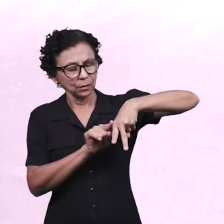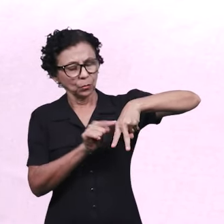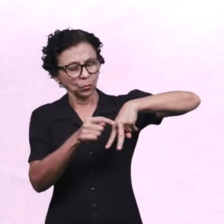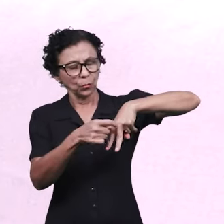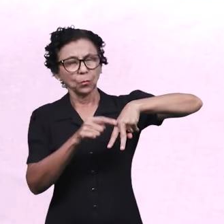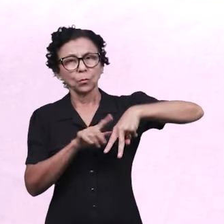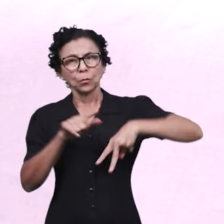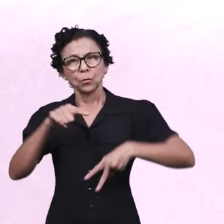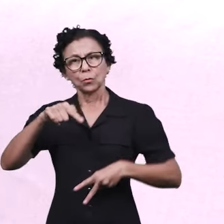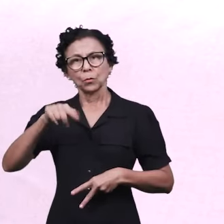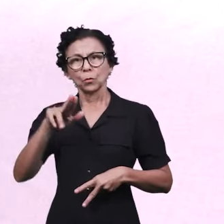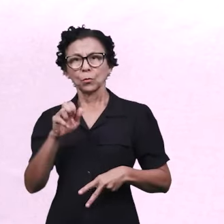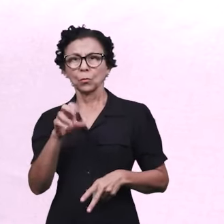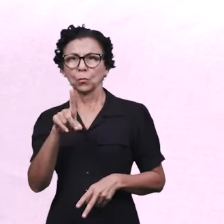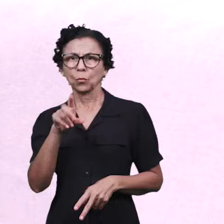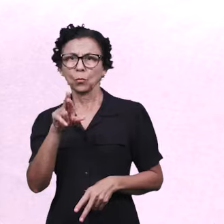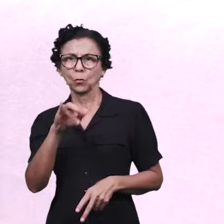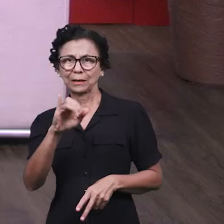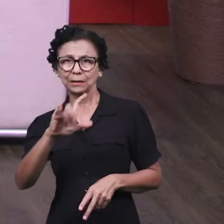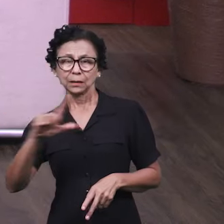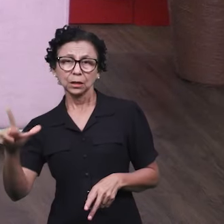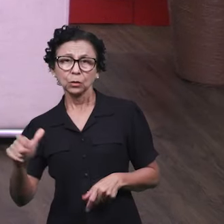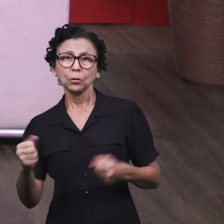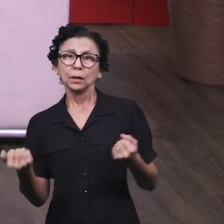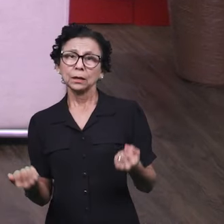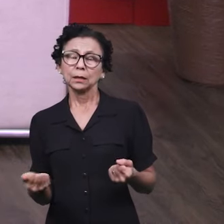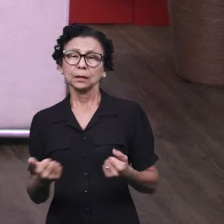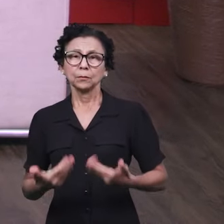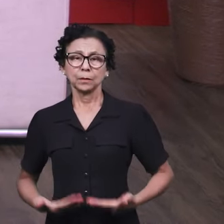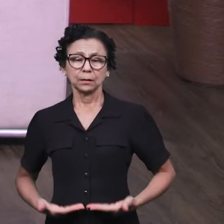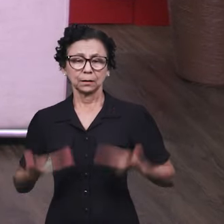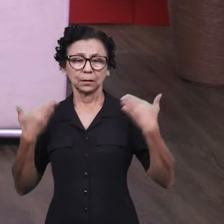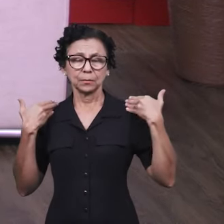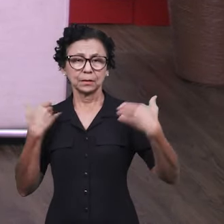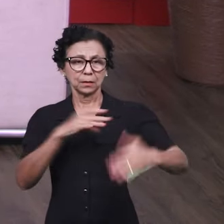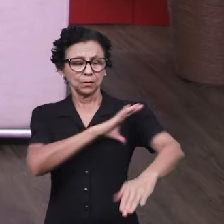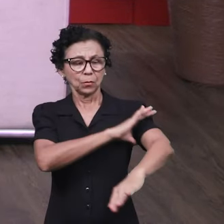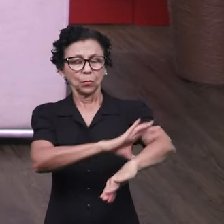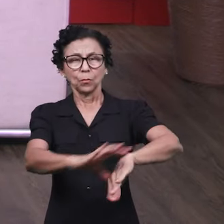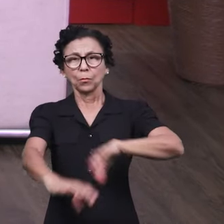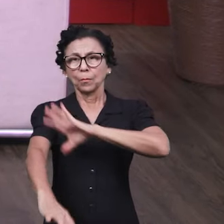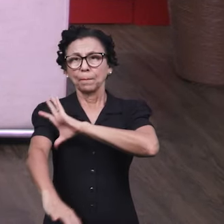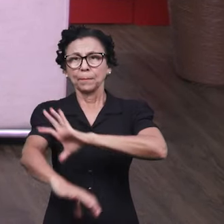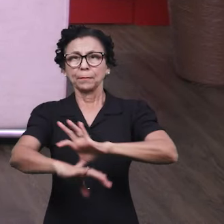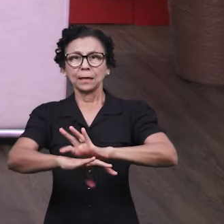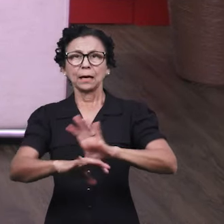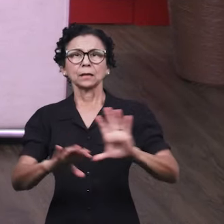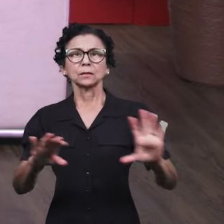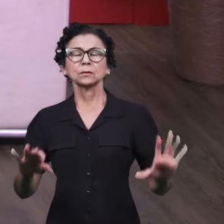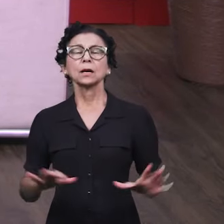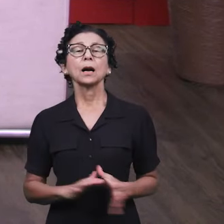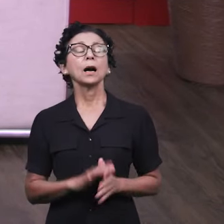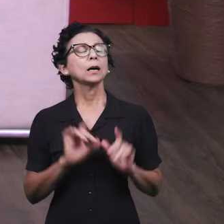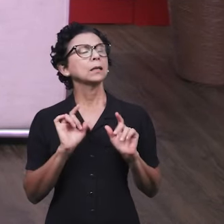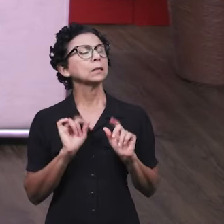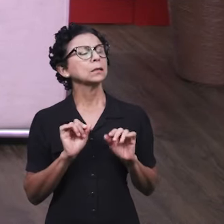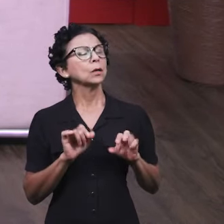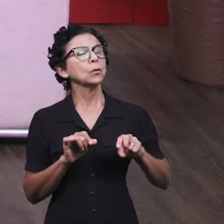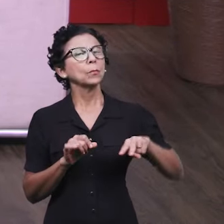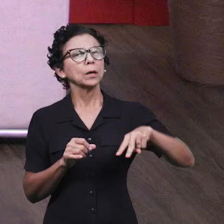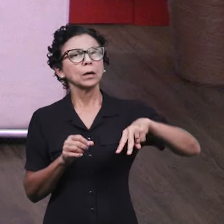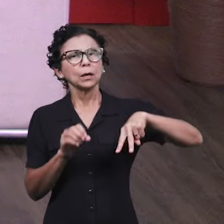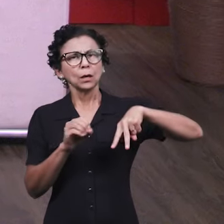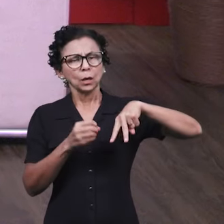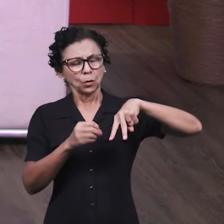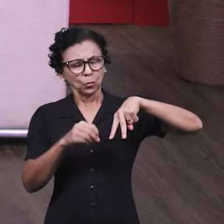como por exemplo os braços então assim seria uma gordura certo que tipo de gordura é